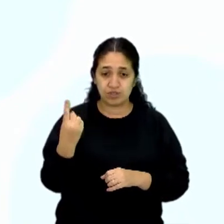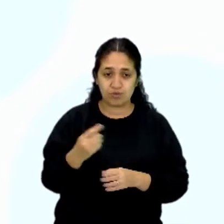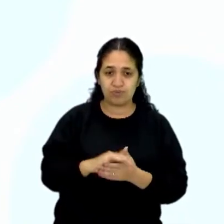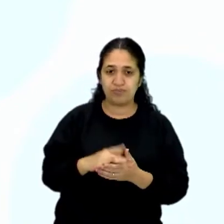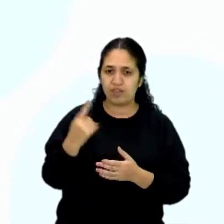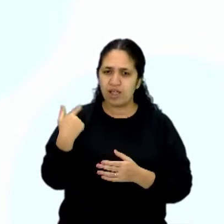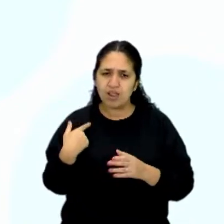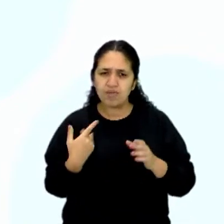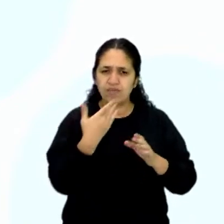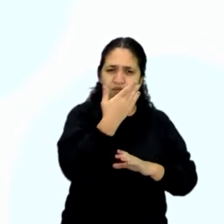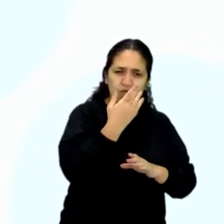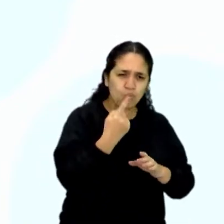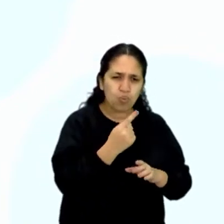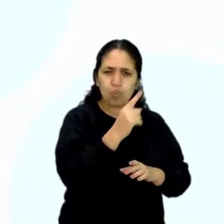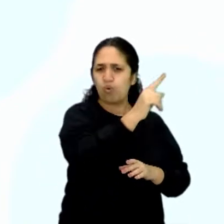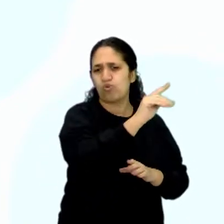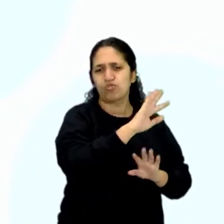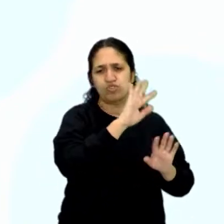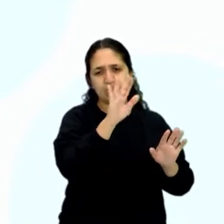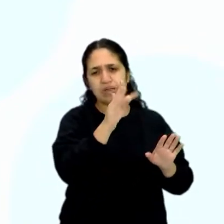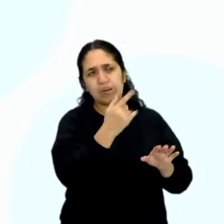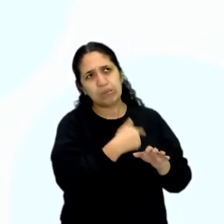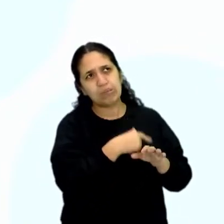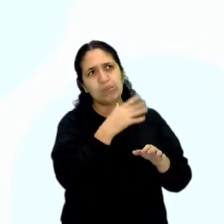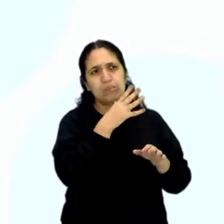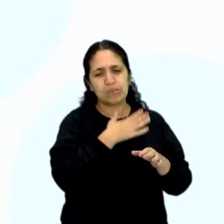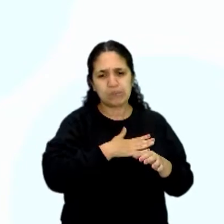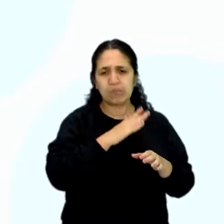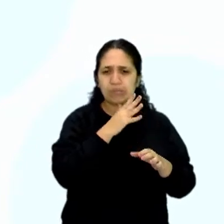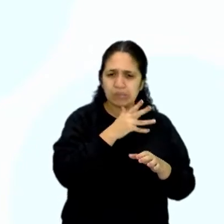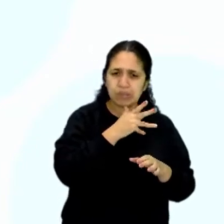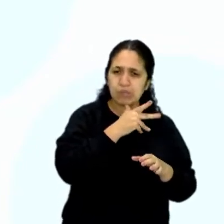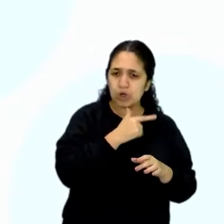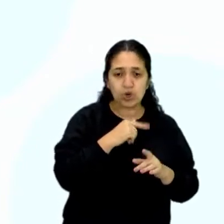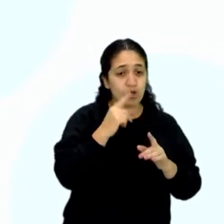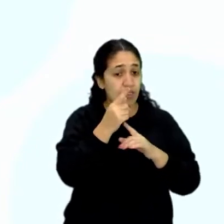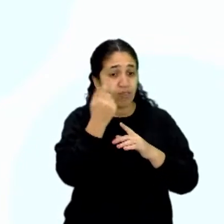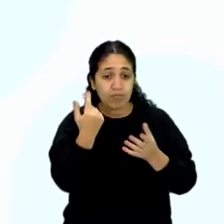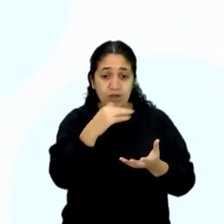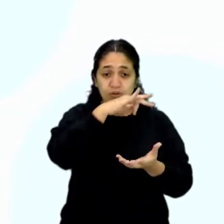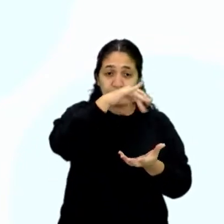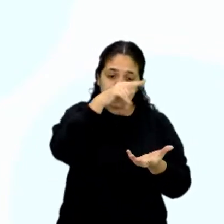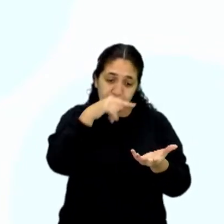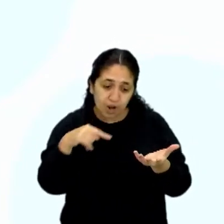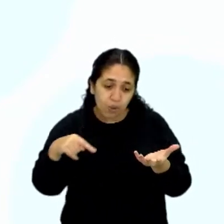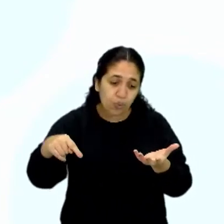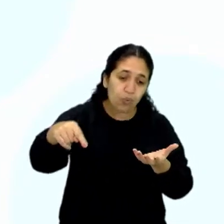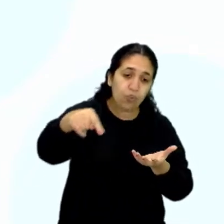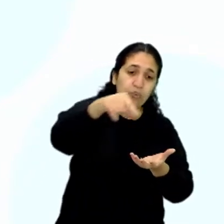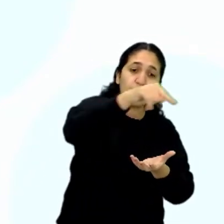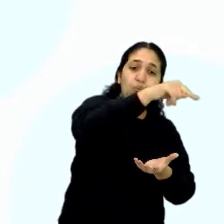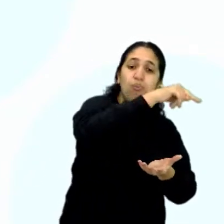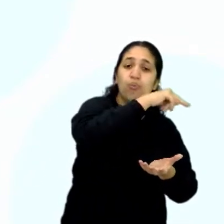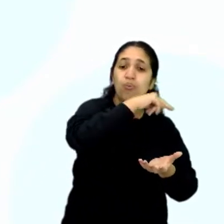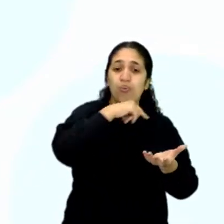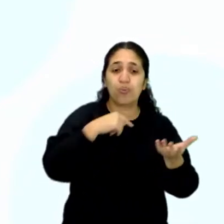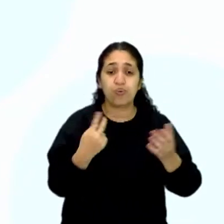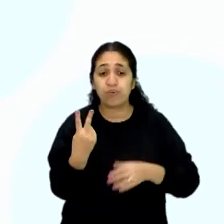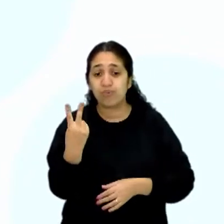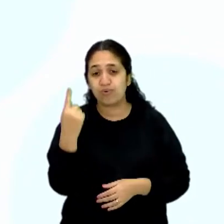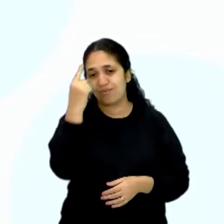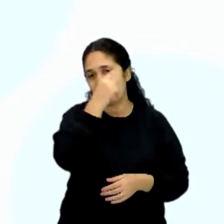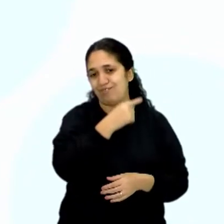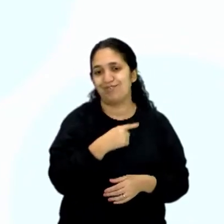foi para muito longe, nem ficou ali por muito tempo. Deu uma volta ao redor da Terra e voltou para cá em menos de 2